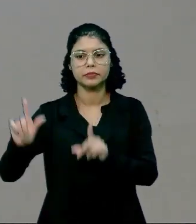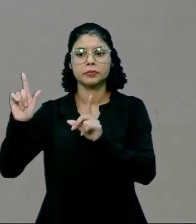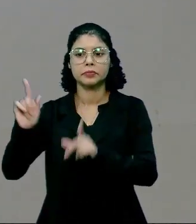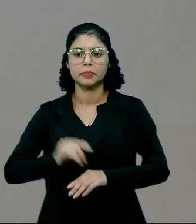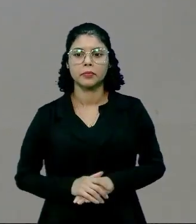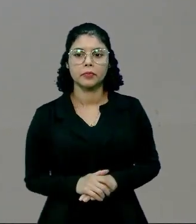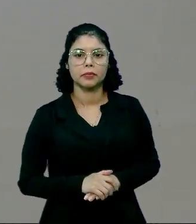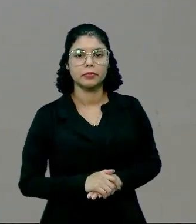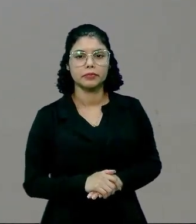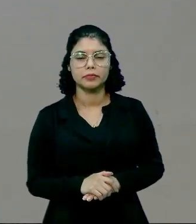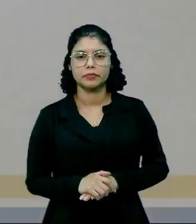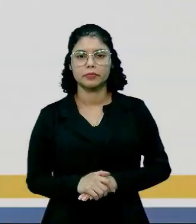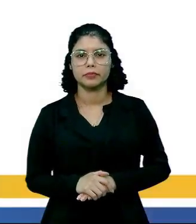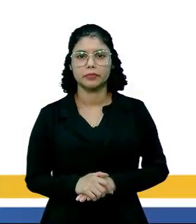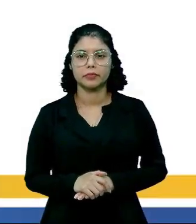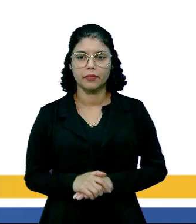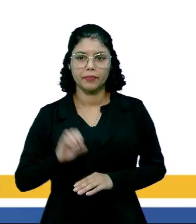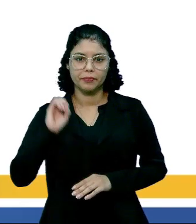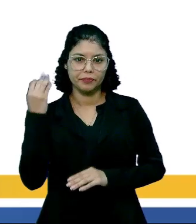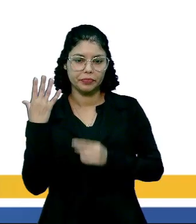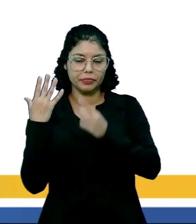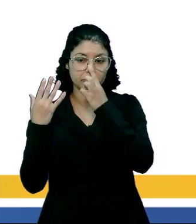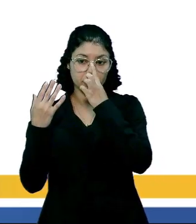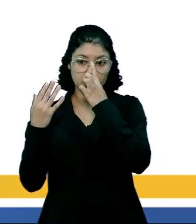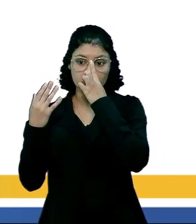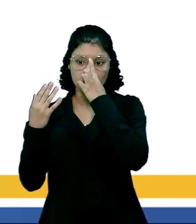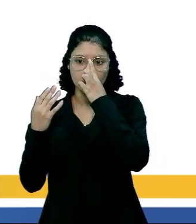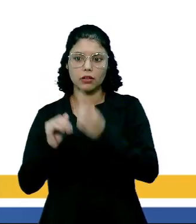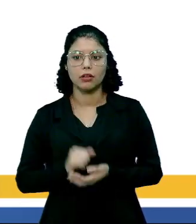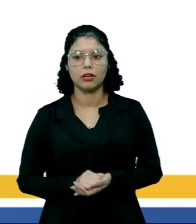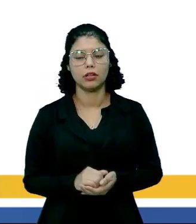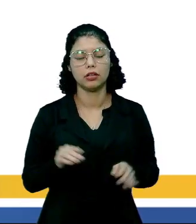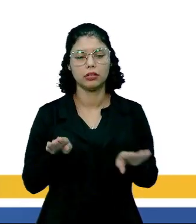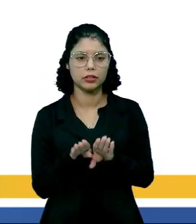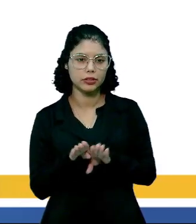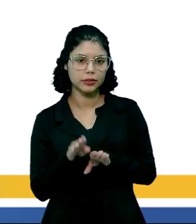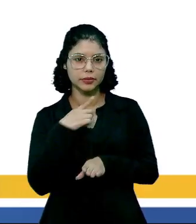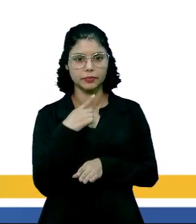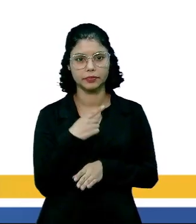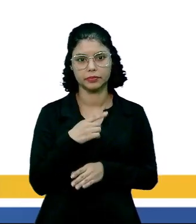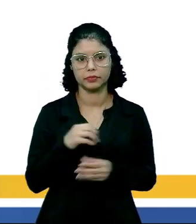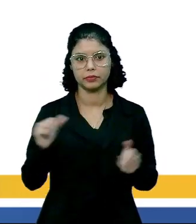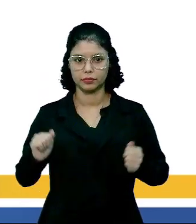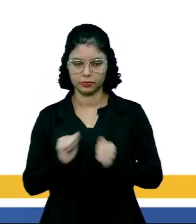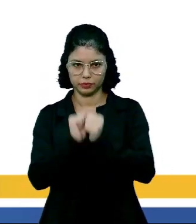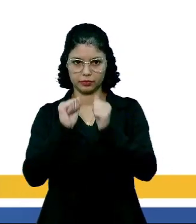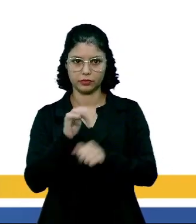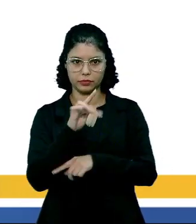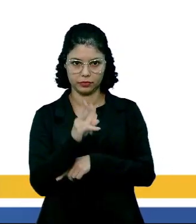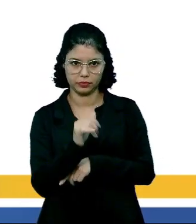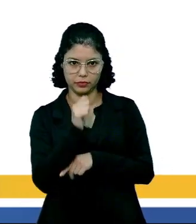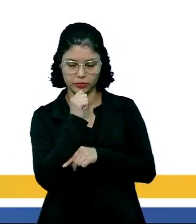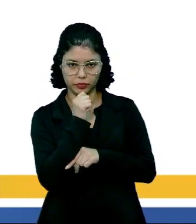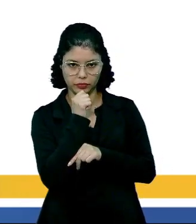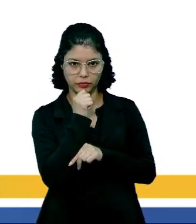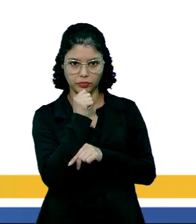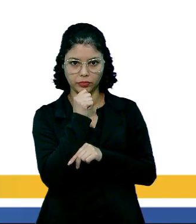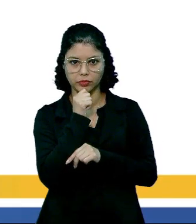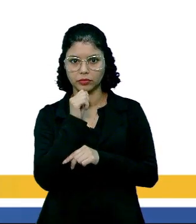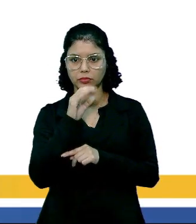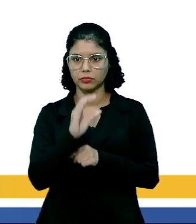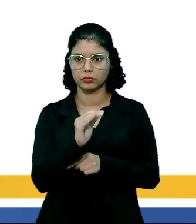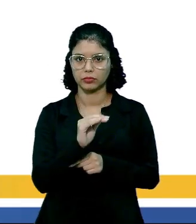essas situações acontecem Olha só para ter uma colisão efetiva é necessário que se tenha uma